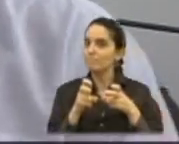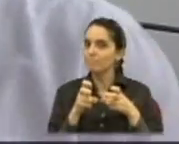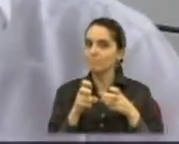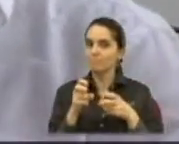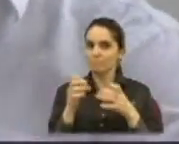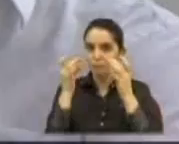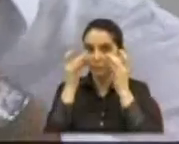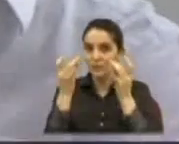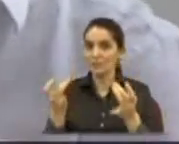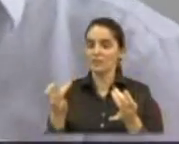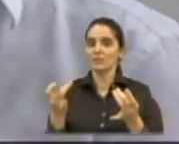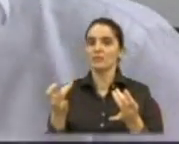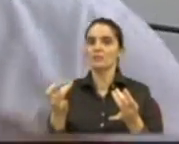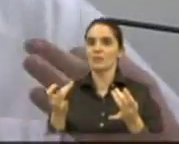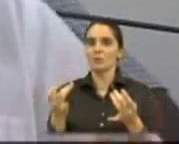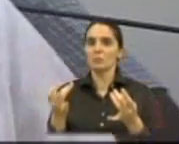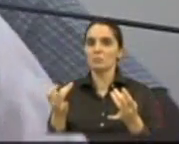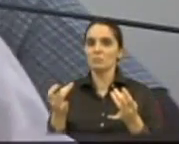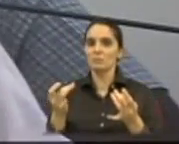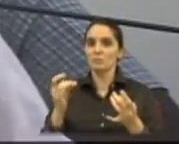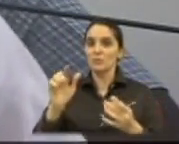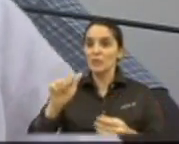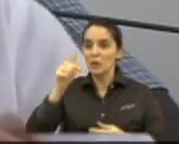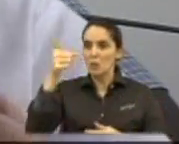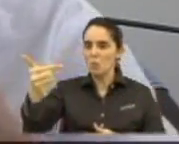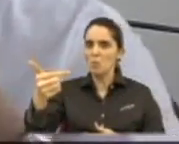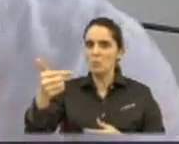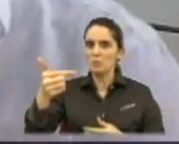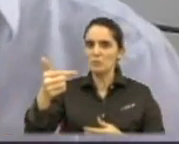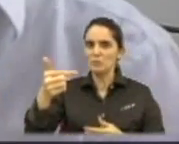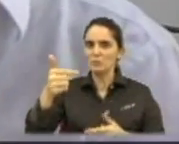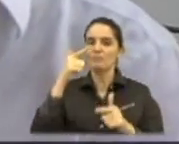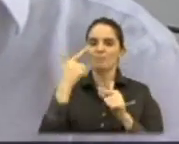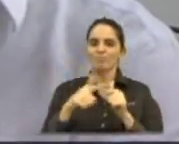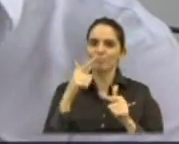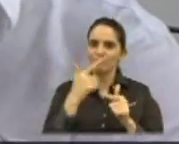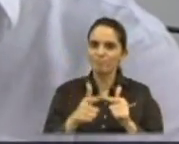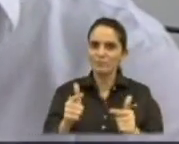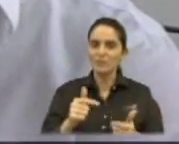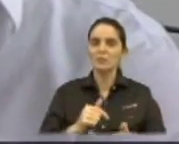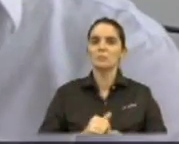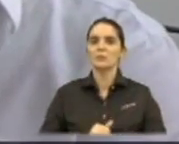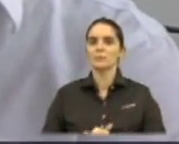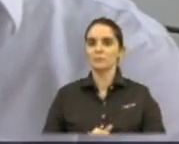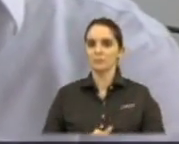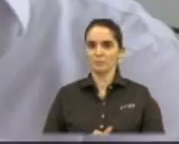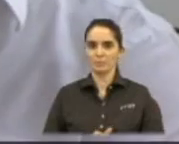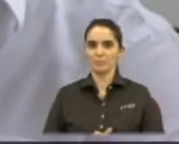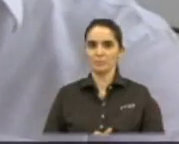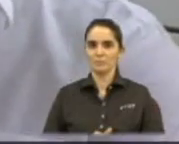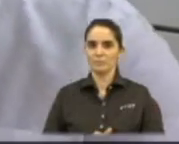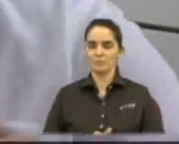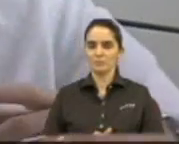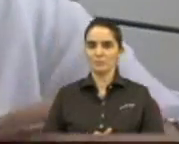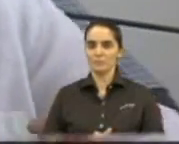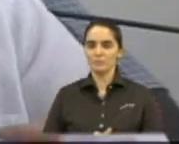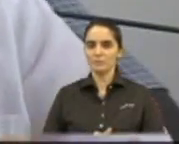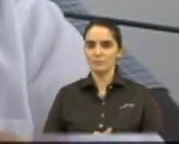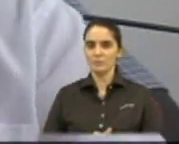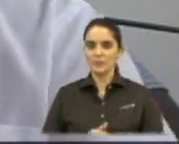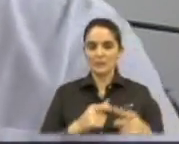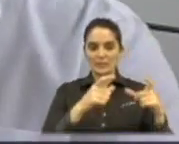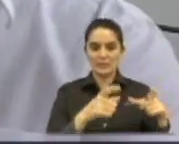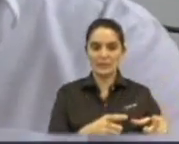tempo de tomar, é outra desgraça. Porque, senhor presidente, a cidade de Governador Valadares, estou falando ela porque